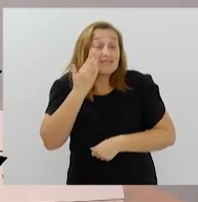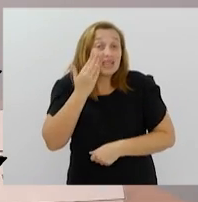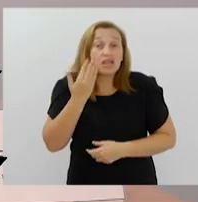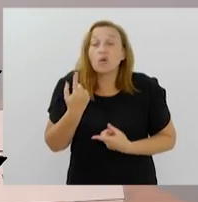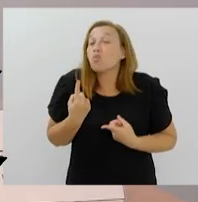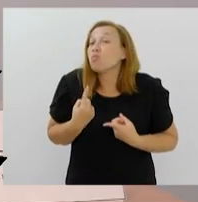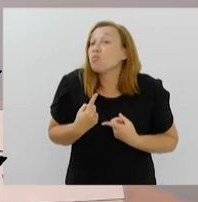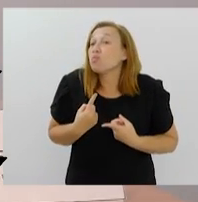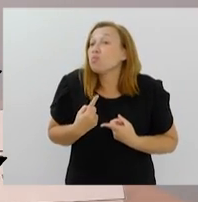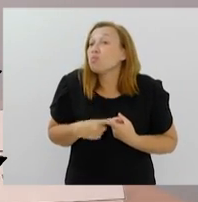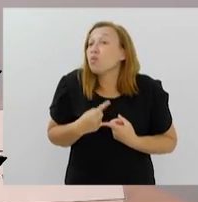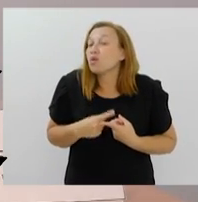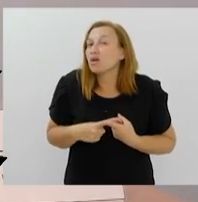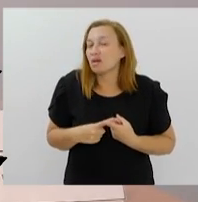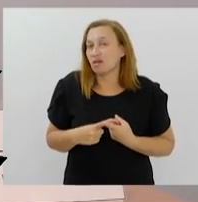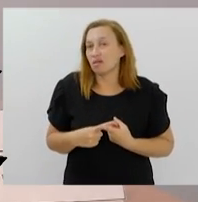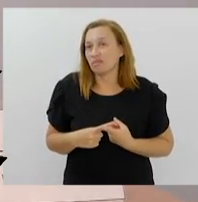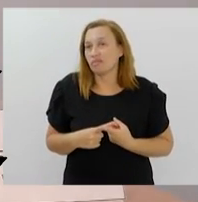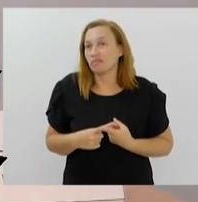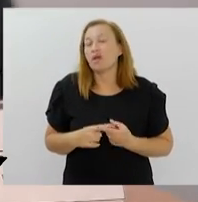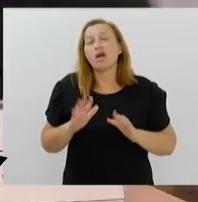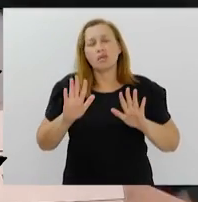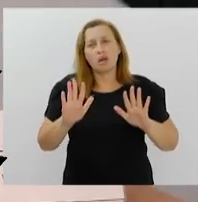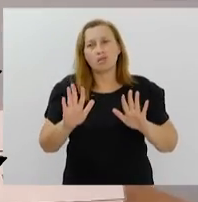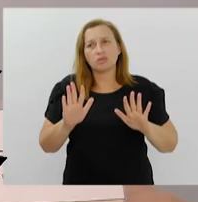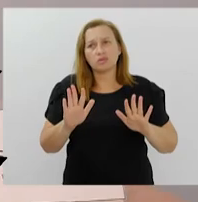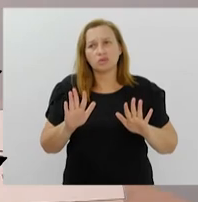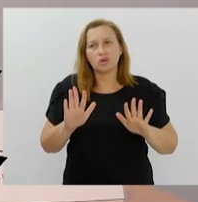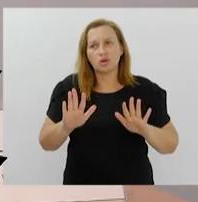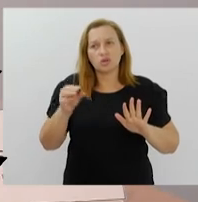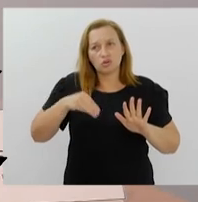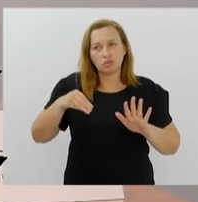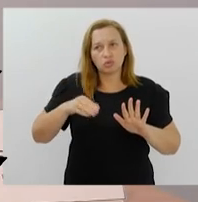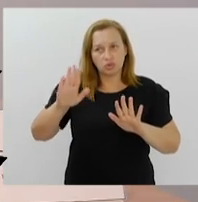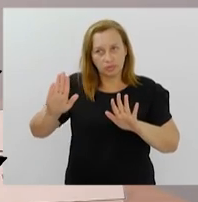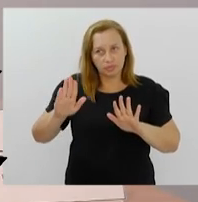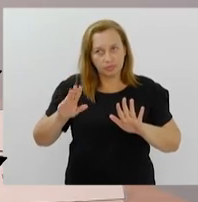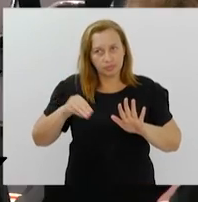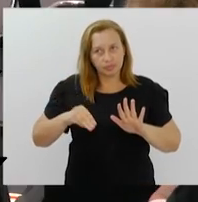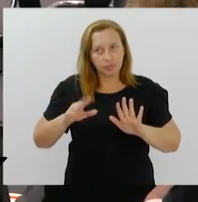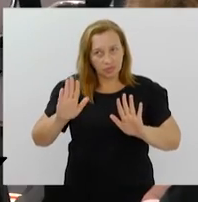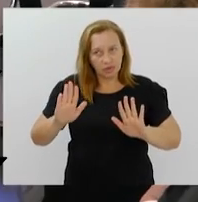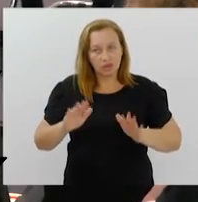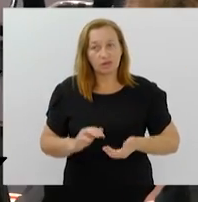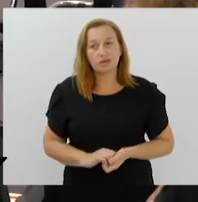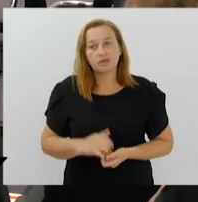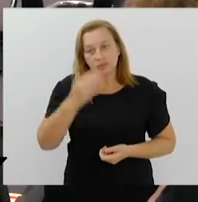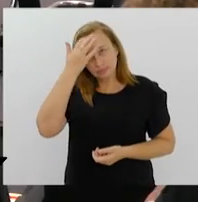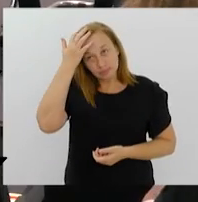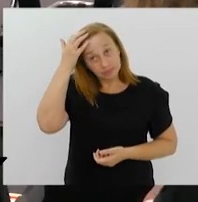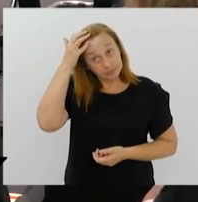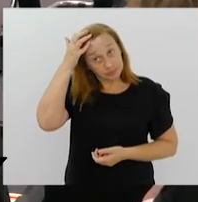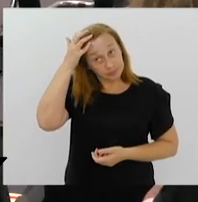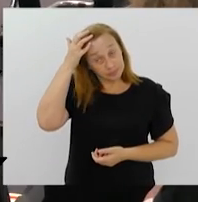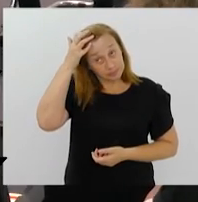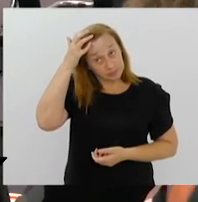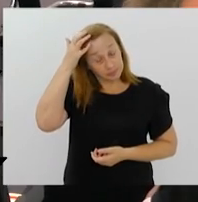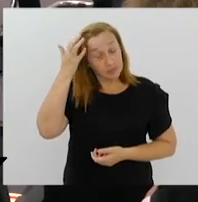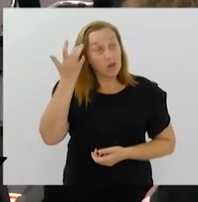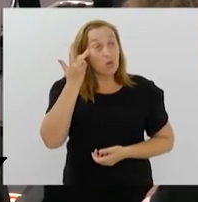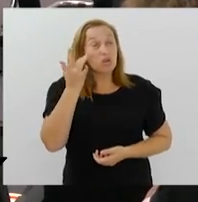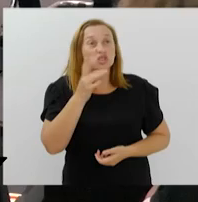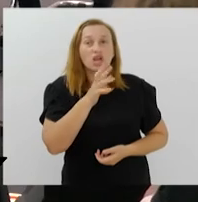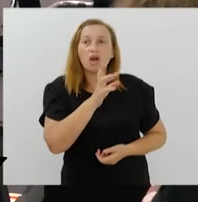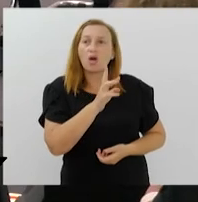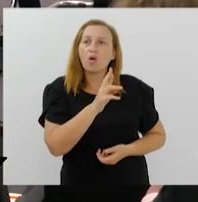gente precisa entender os casos concretos Então calma calma s TR aqui vai Cá Carlos acho que sóo a Roberta